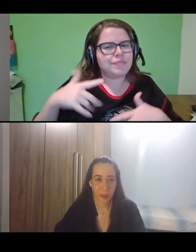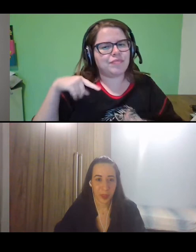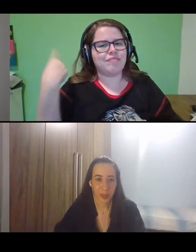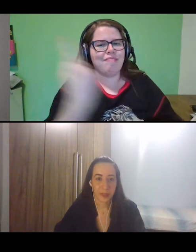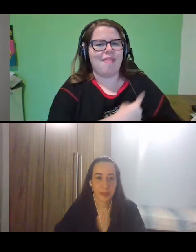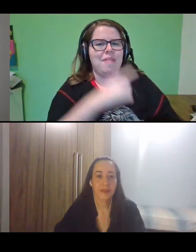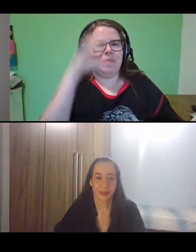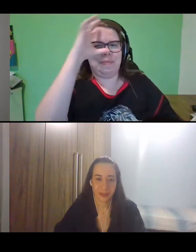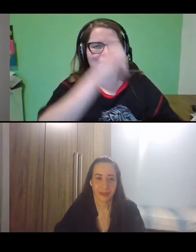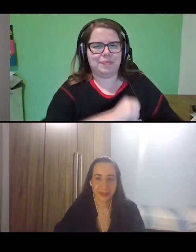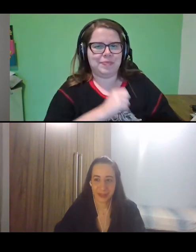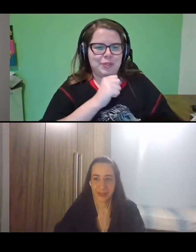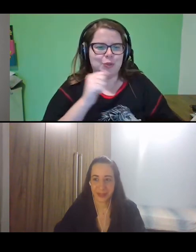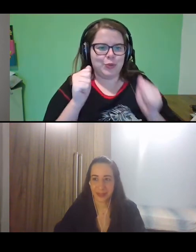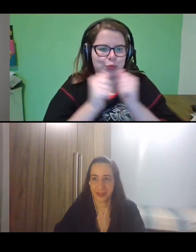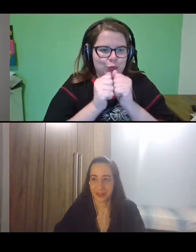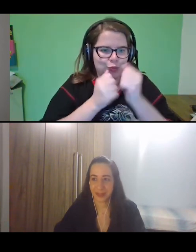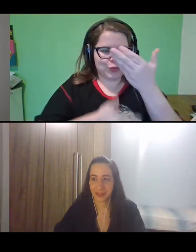Juntos aqui.